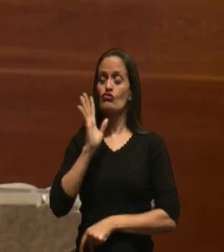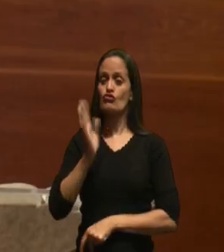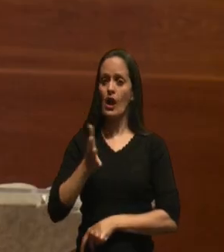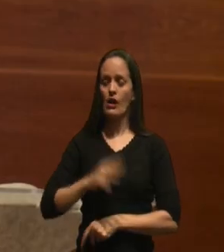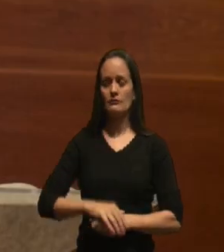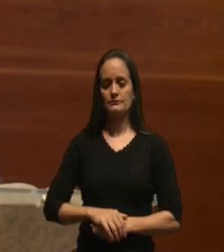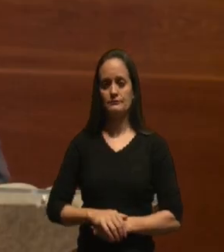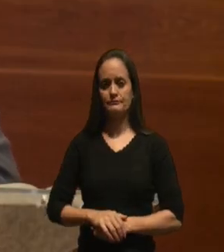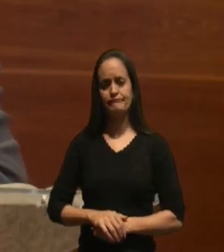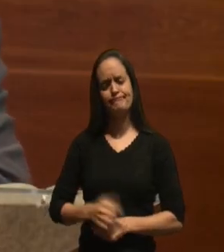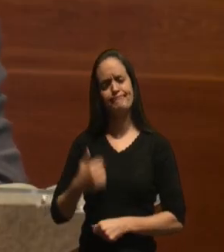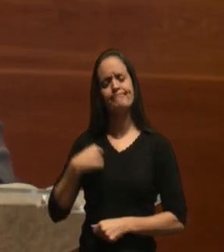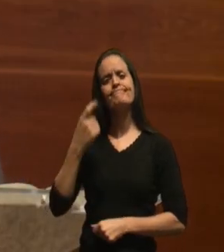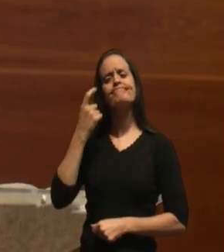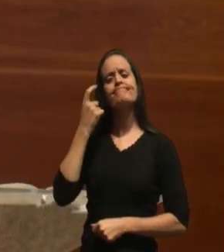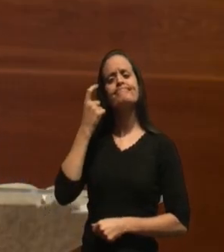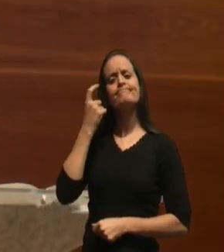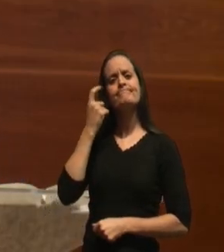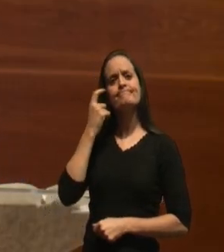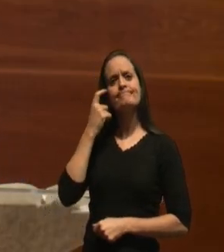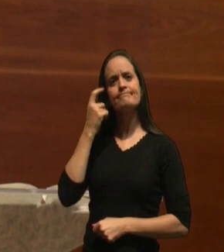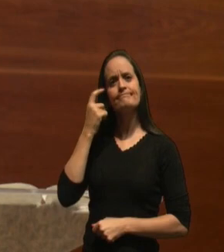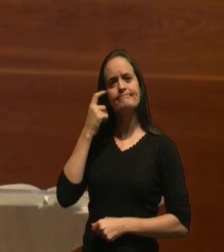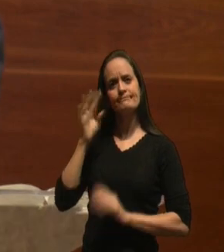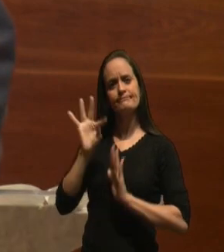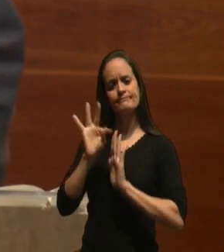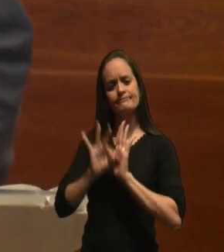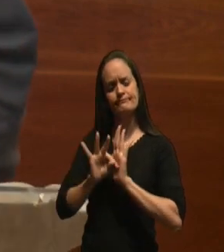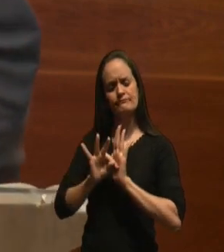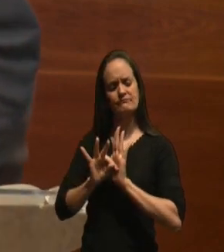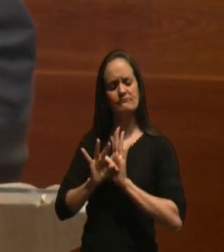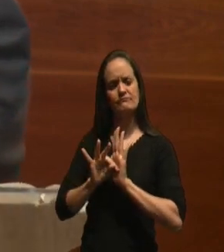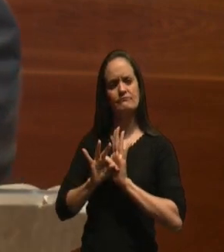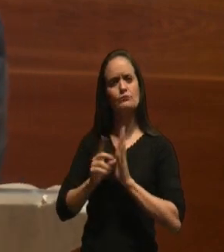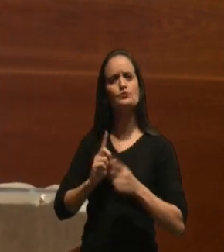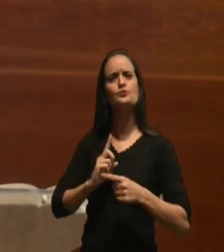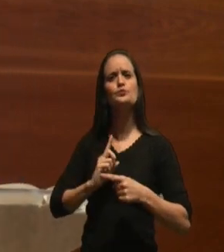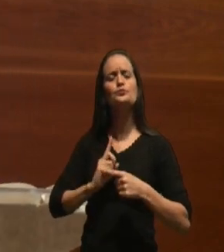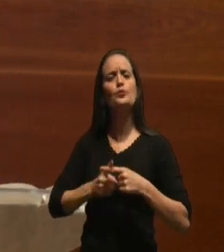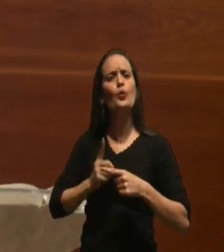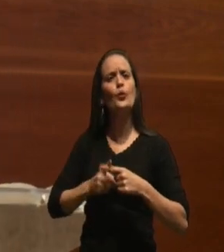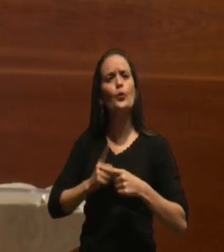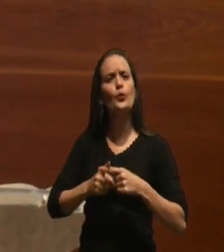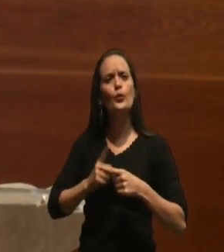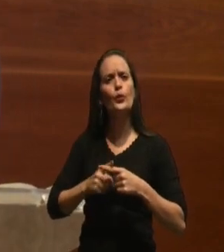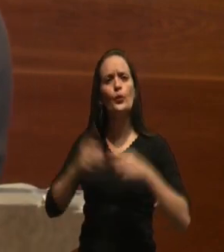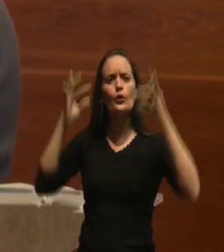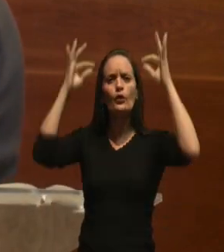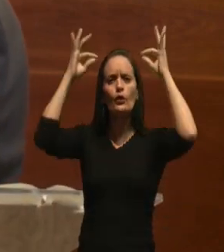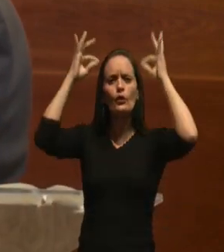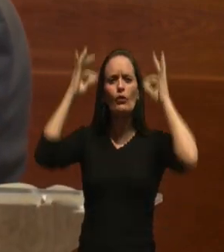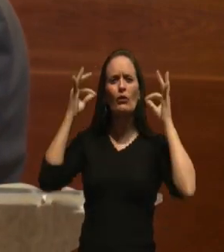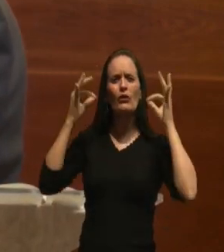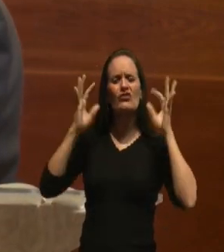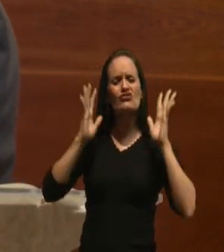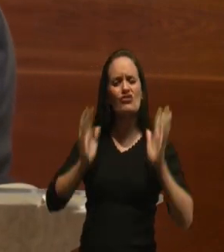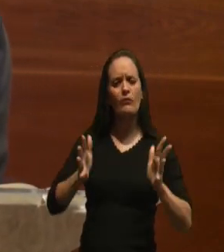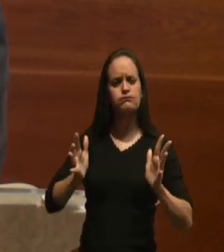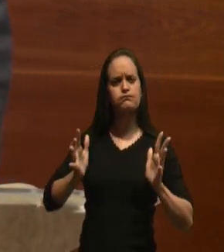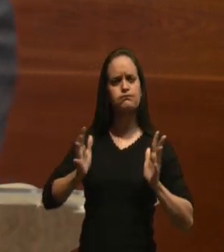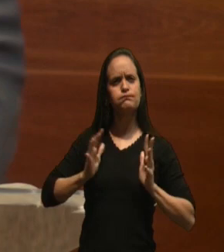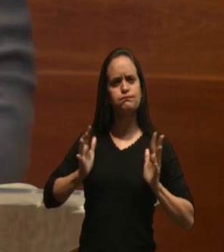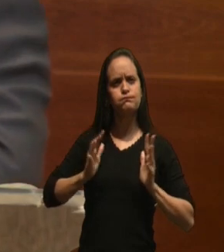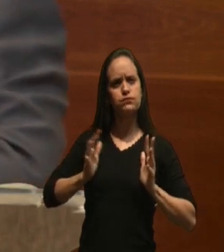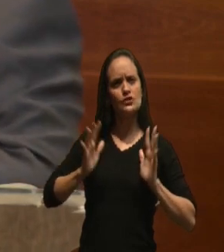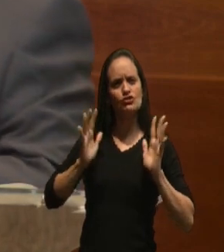E eu fiquei pensando o que levou este homem, que já tinha tanta coisa,